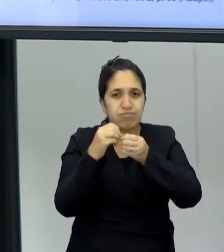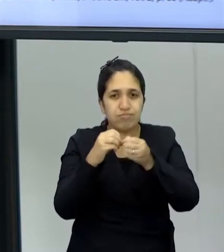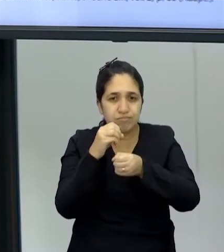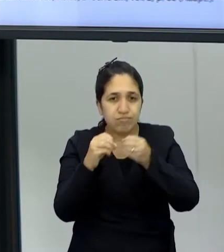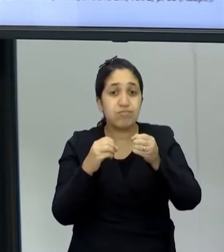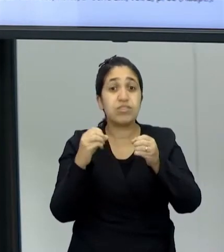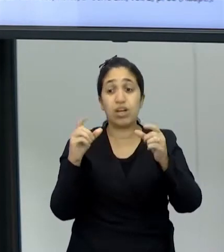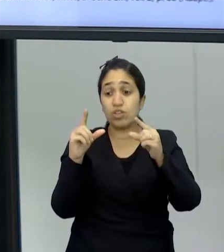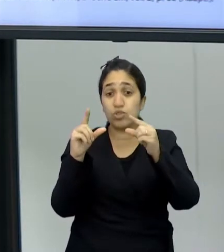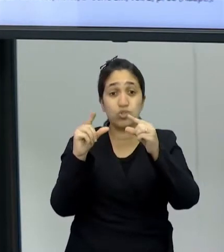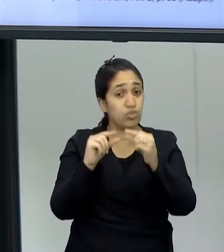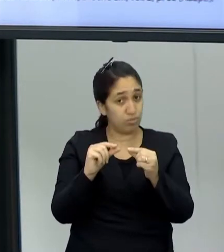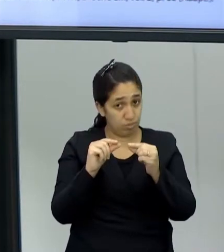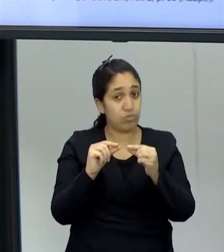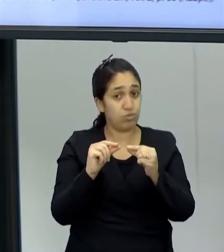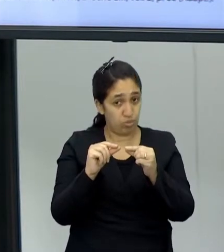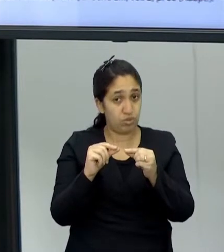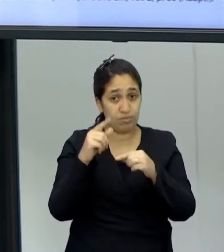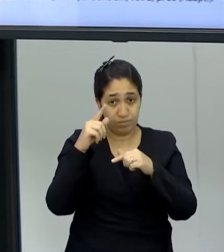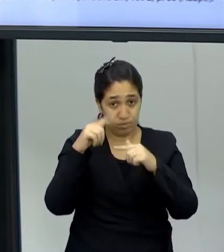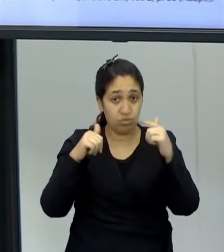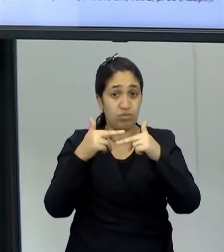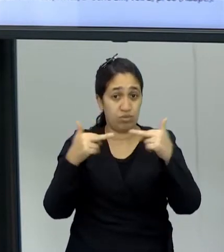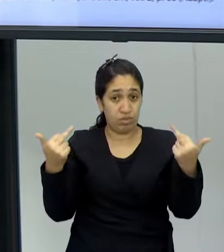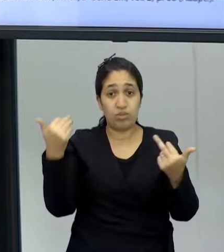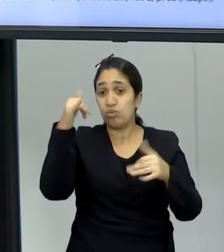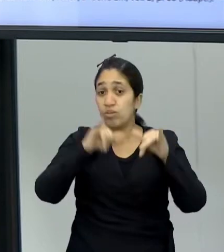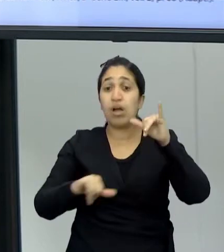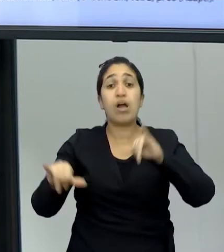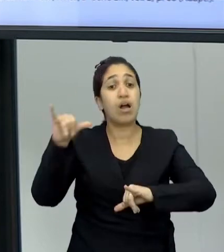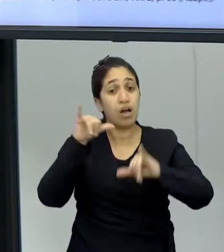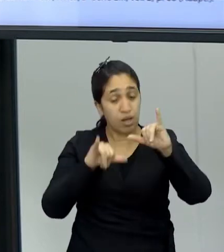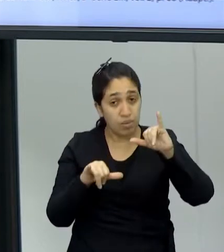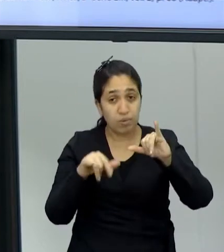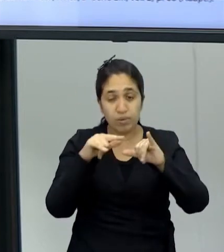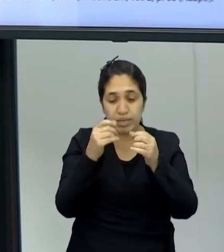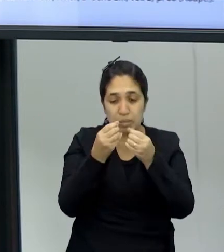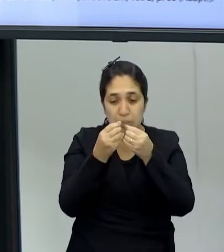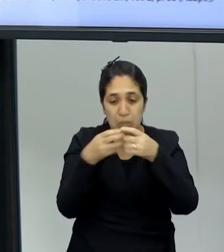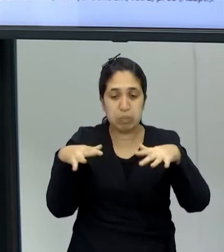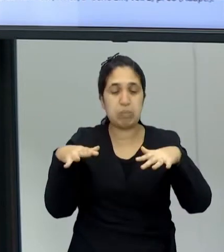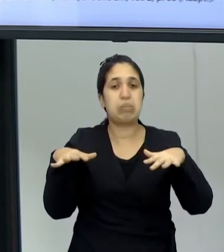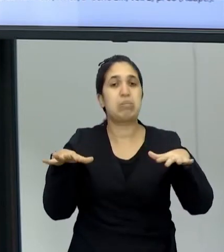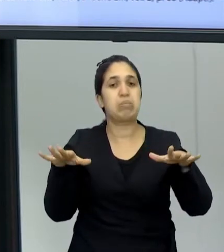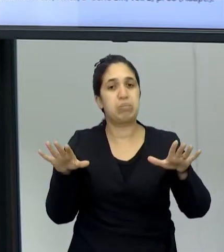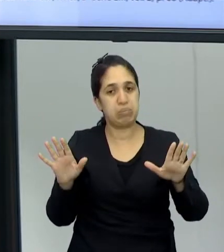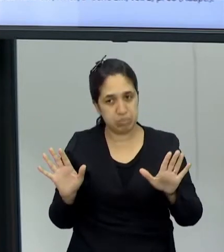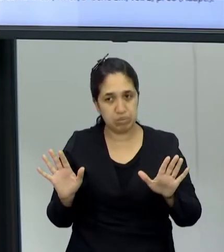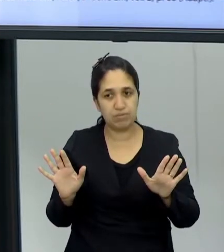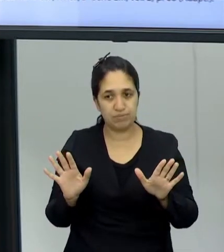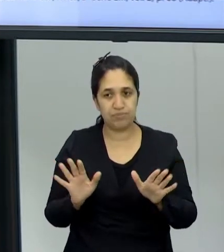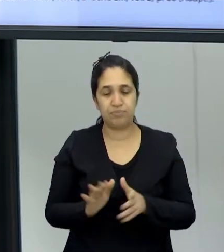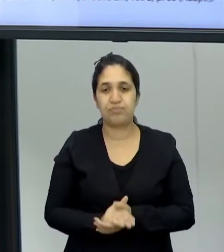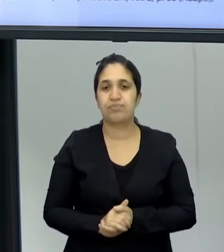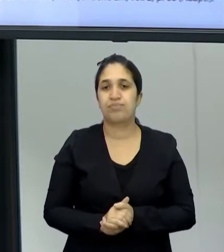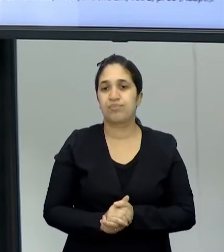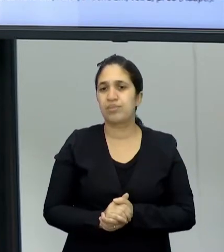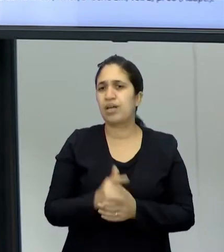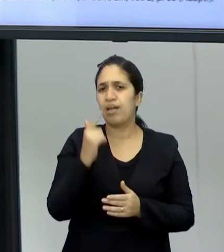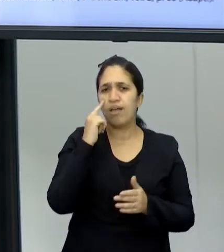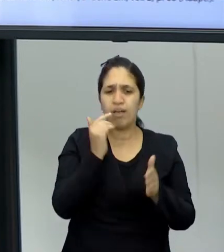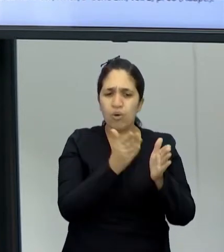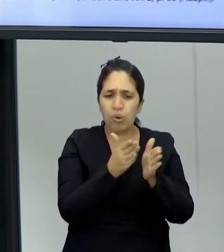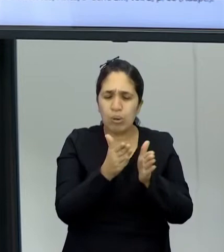massa, desses núcleos, né, dos elementos químicos, de maneira que eles se desintegrem, tá? Vai desintegrando. E o tempo